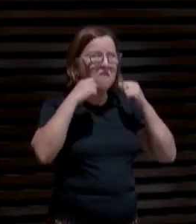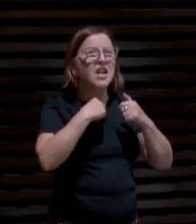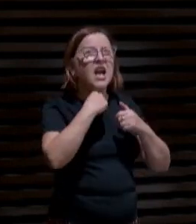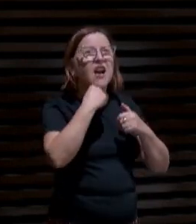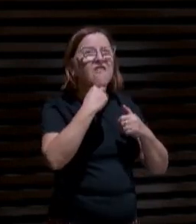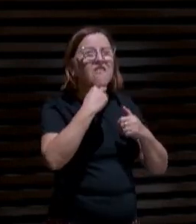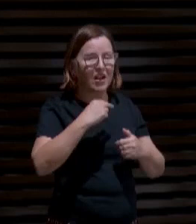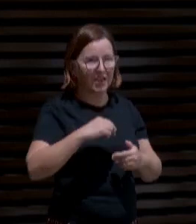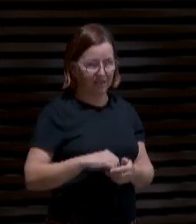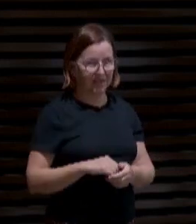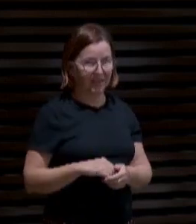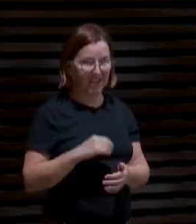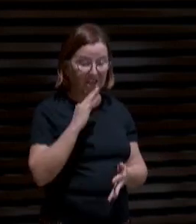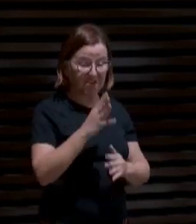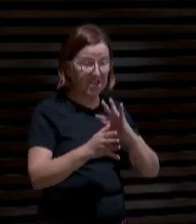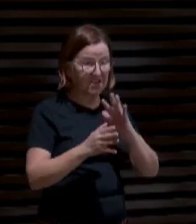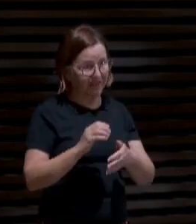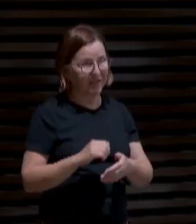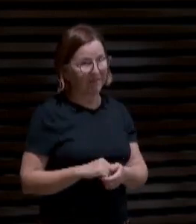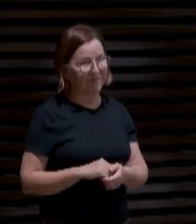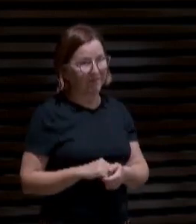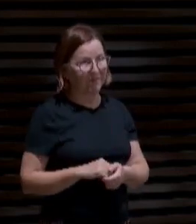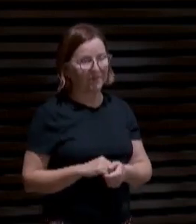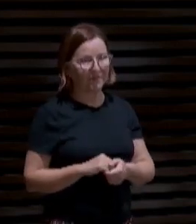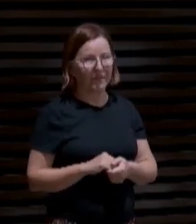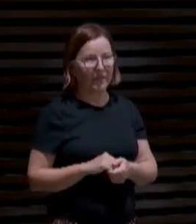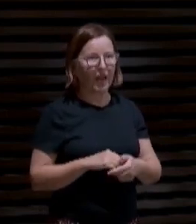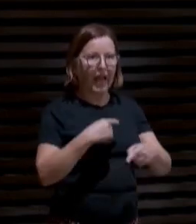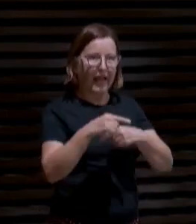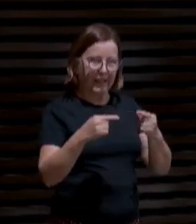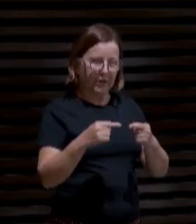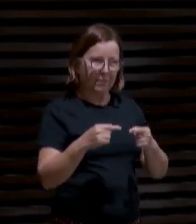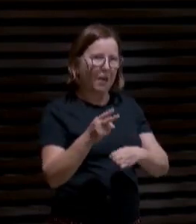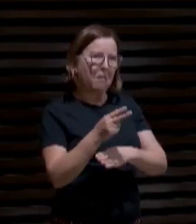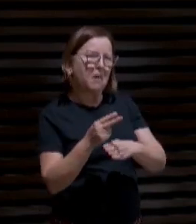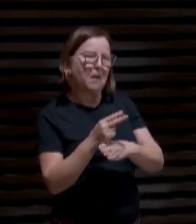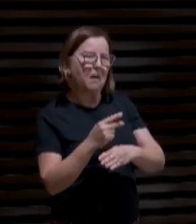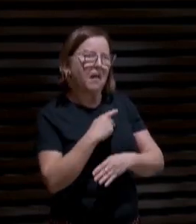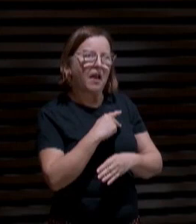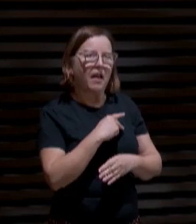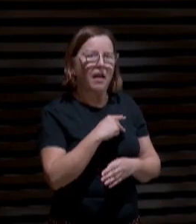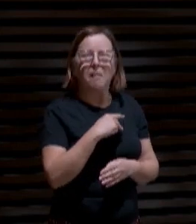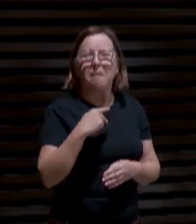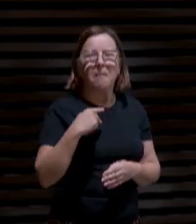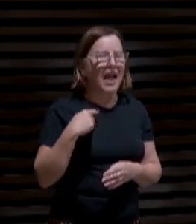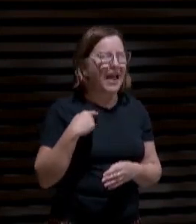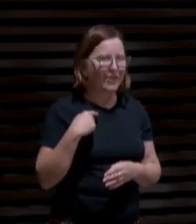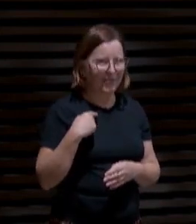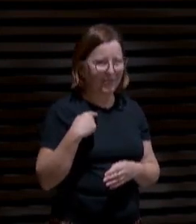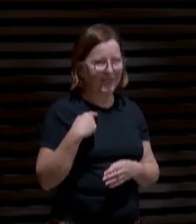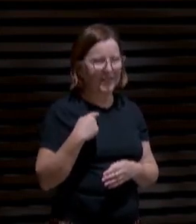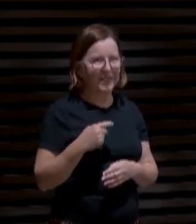E depois mata e vai nas costas dos pastores e dos psicólogos para tentar tirar a culpa. Mas nós